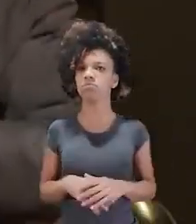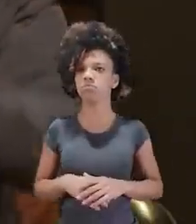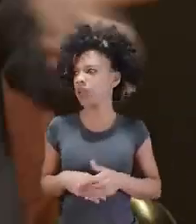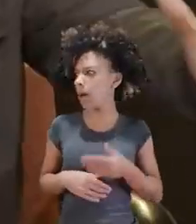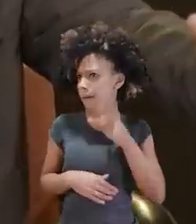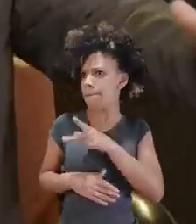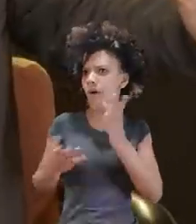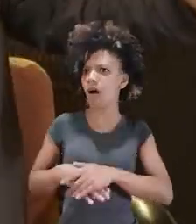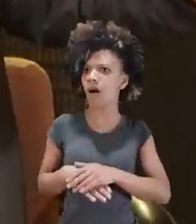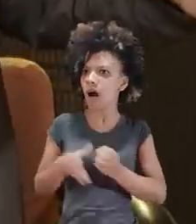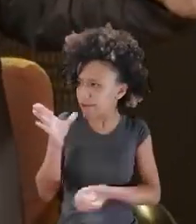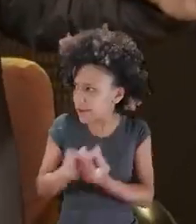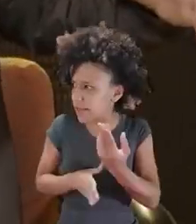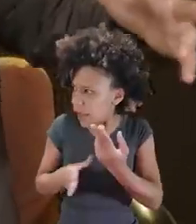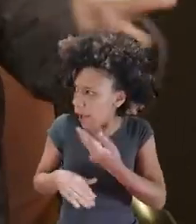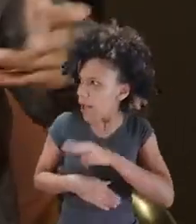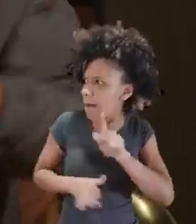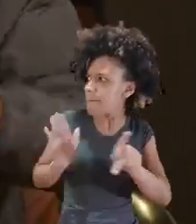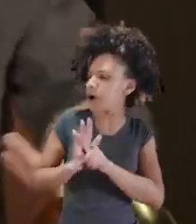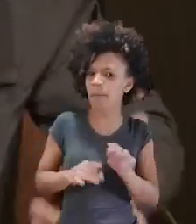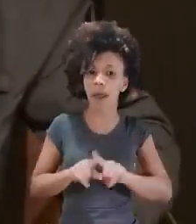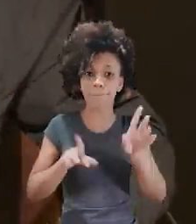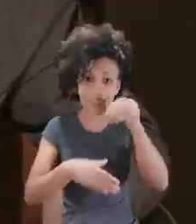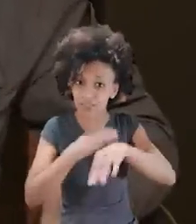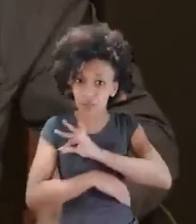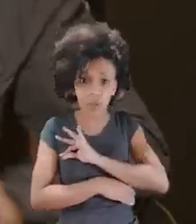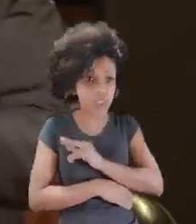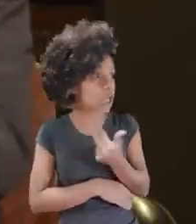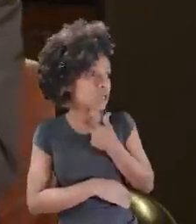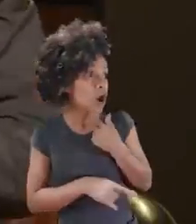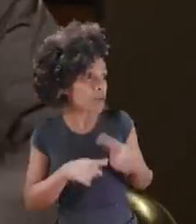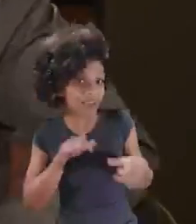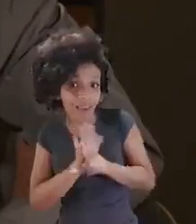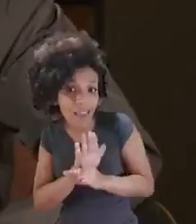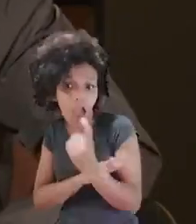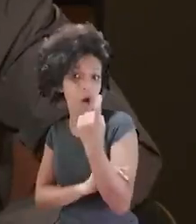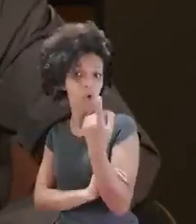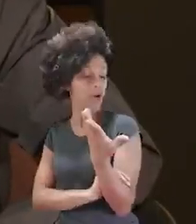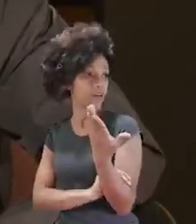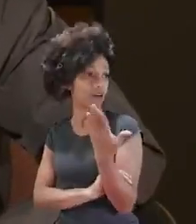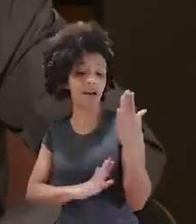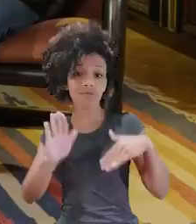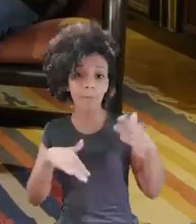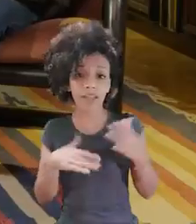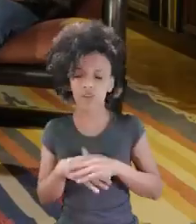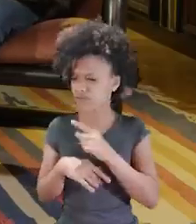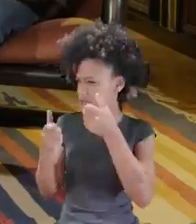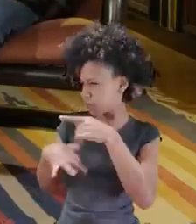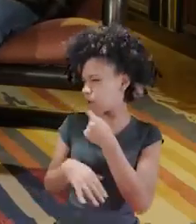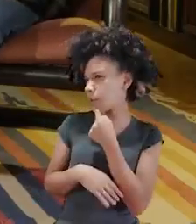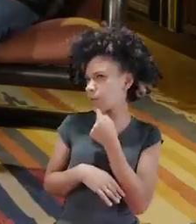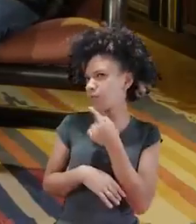Então por fungo teu tua própria religião protestante só que da polícia você não pode fazer isso que ela é uma só falei uma ação